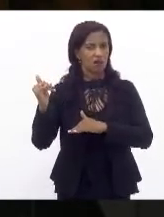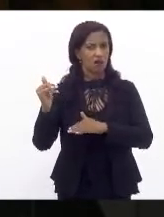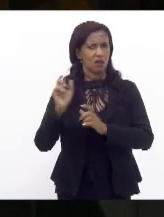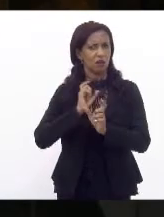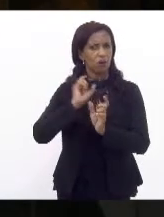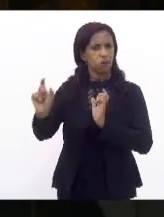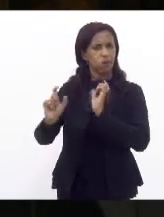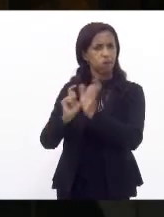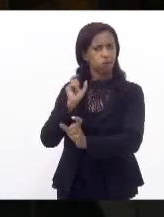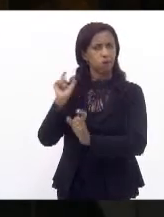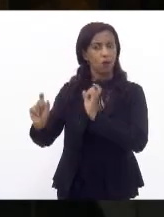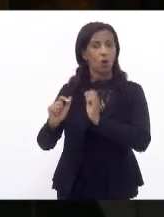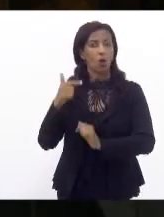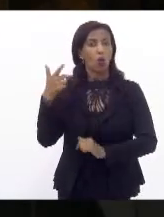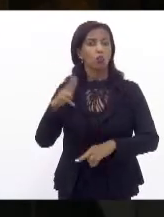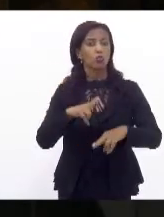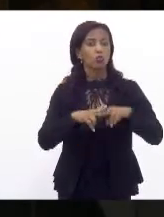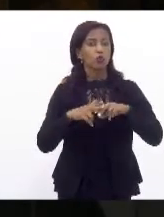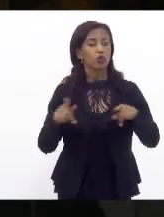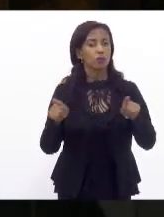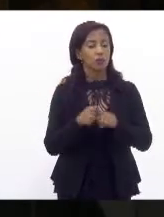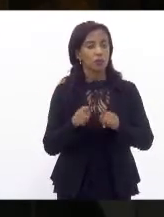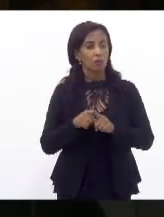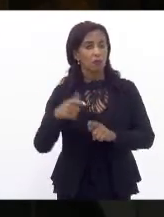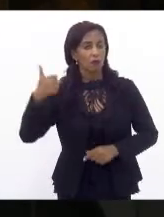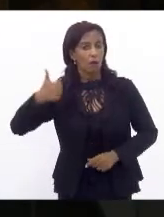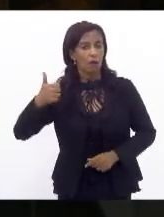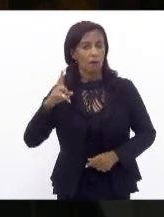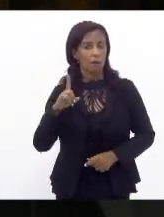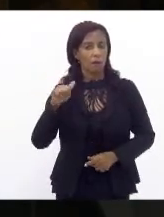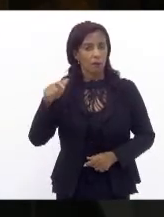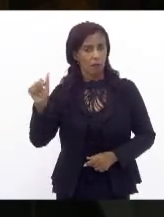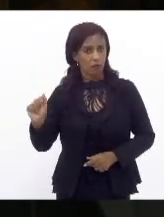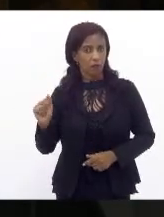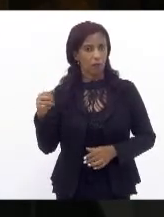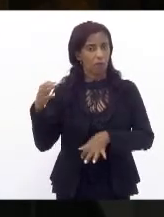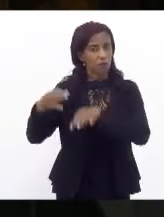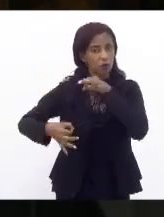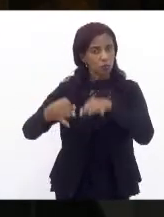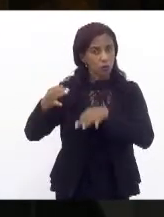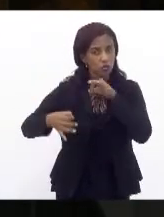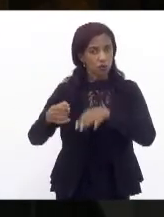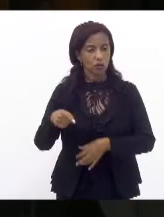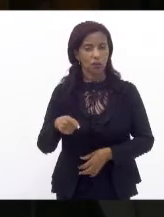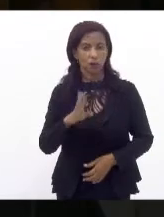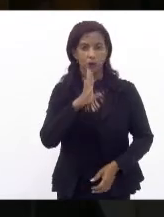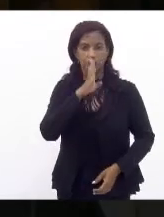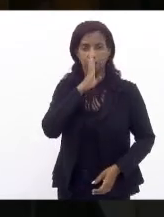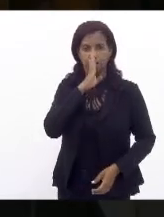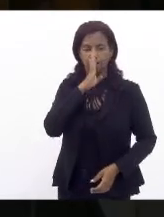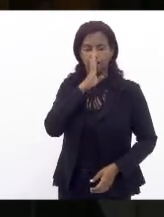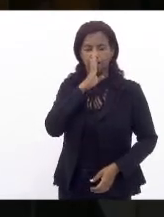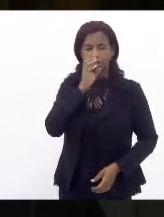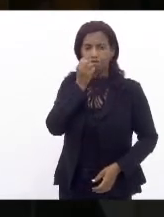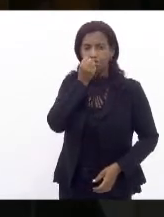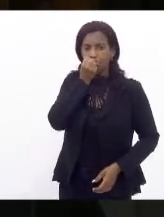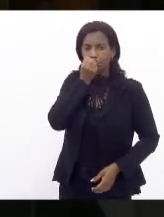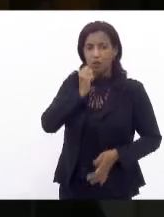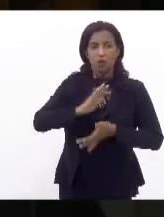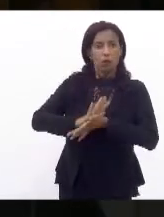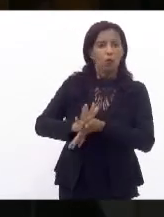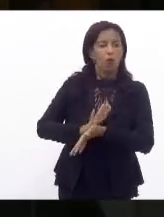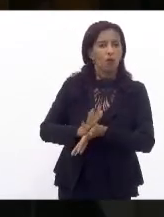ataques. Outro motivo que levou a primeira-dama a fazer esta denúncia é que o silêncio seria uma